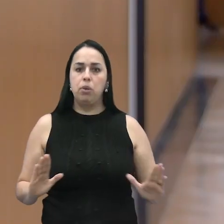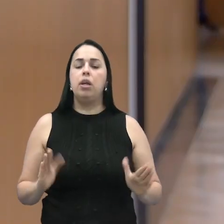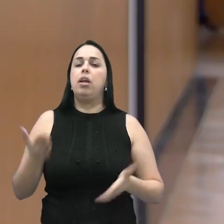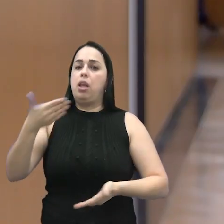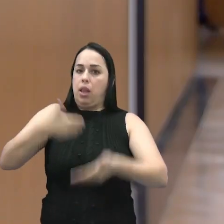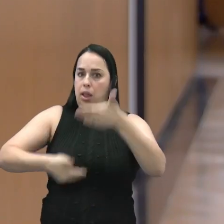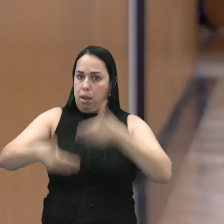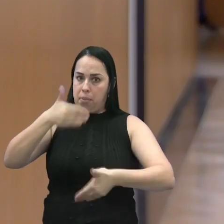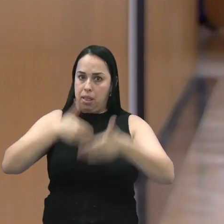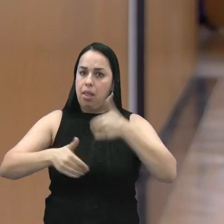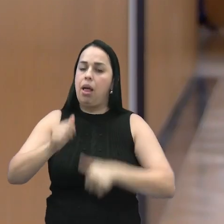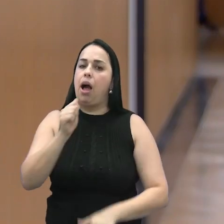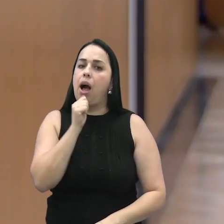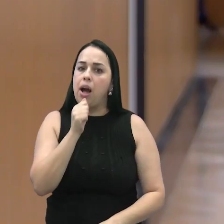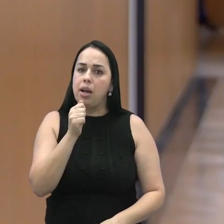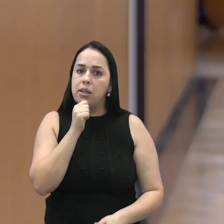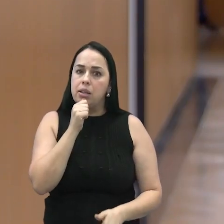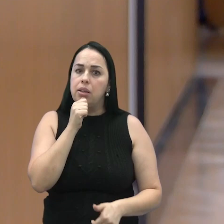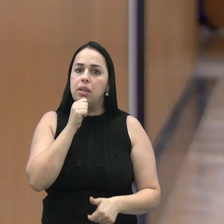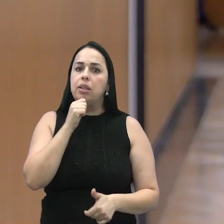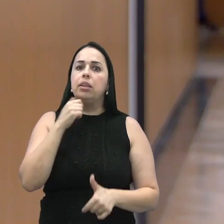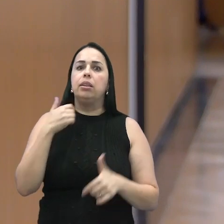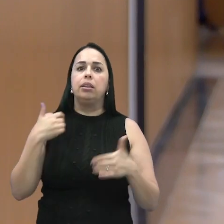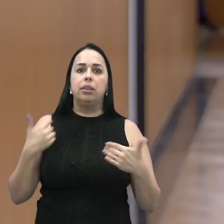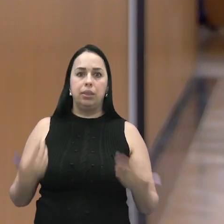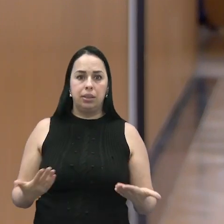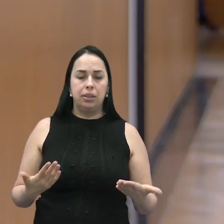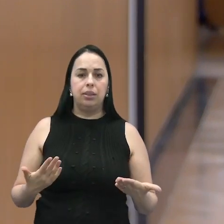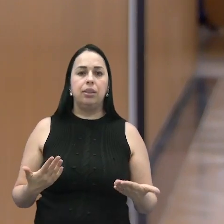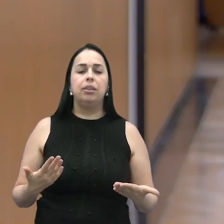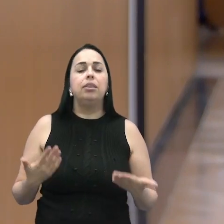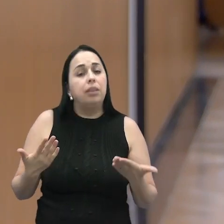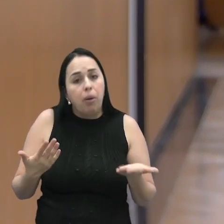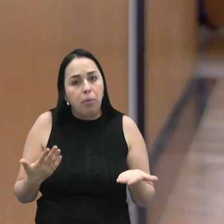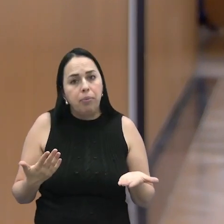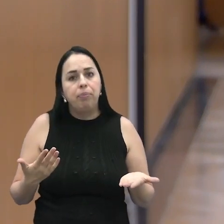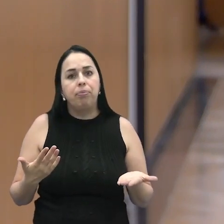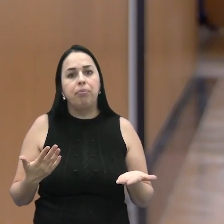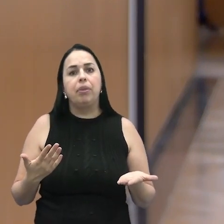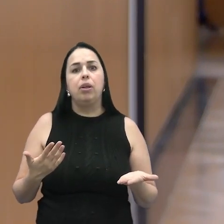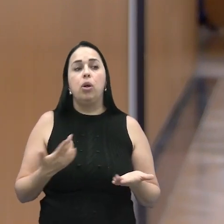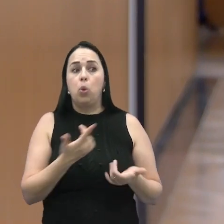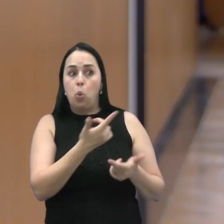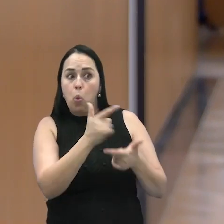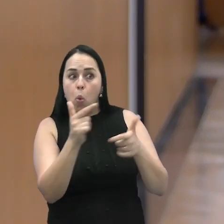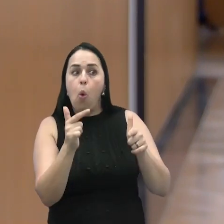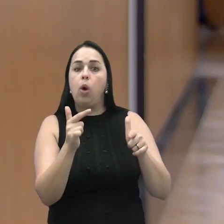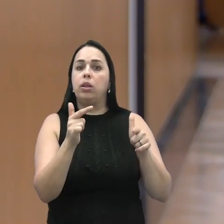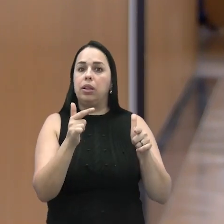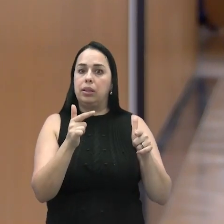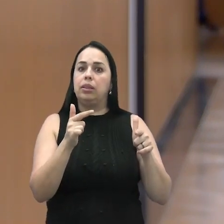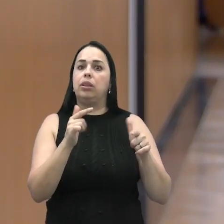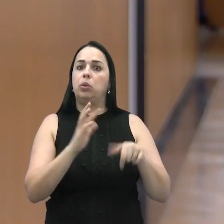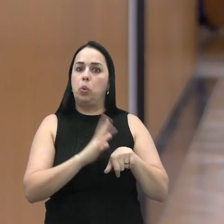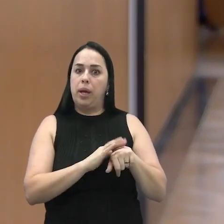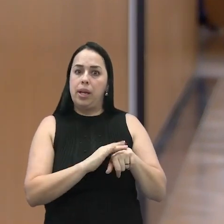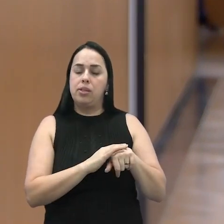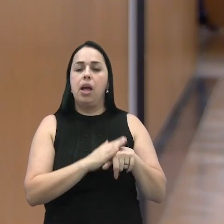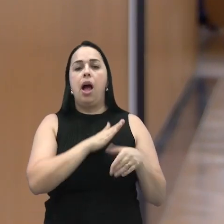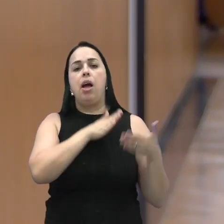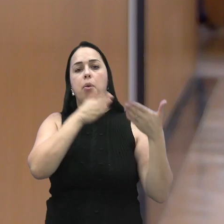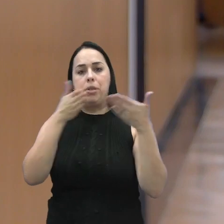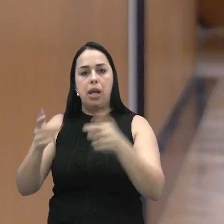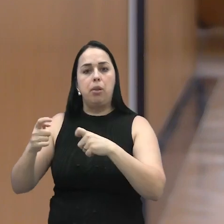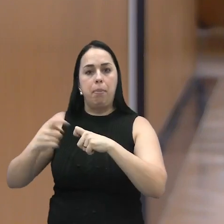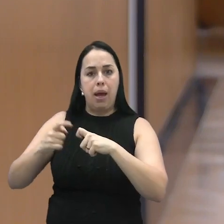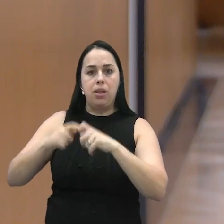eu fiz tratamento, faço tratamento, né? Como eu falei. Então, a partir disso daí, com outras doenças minhas, eu comecei